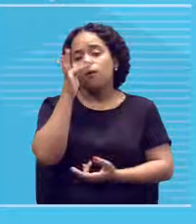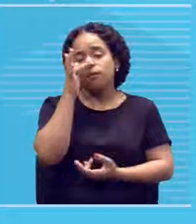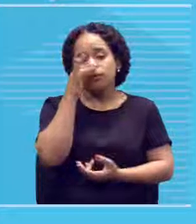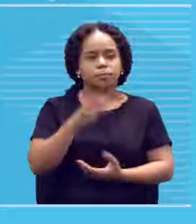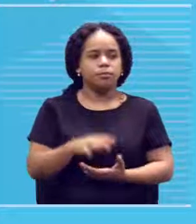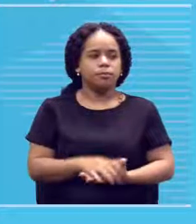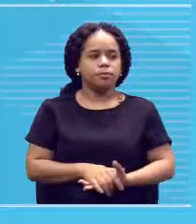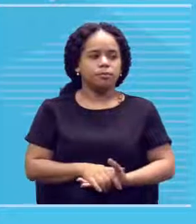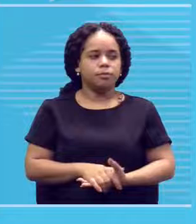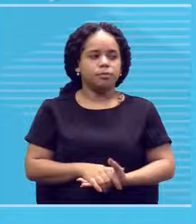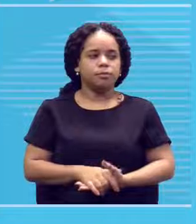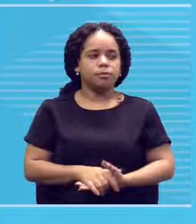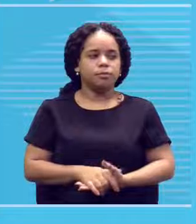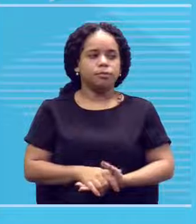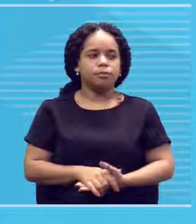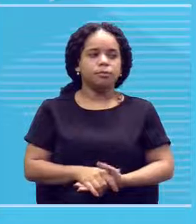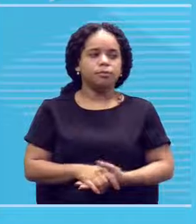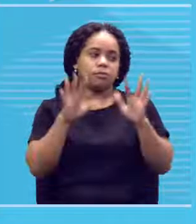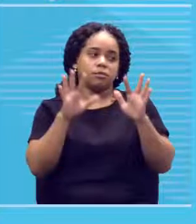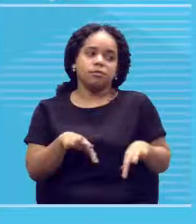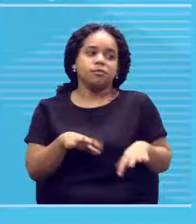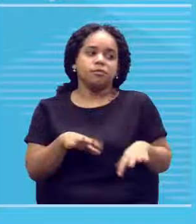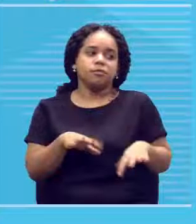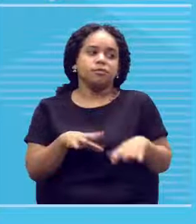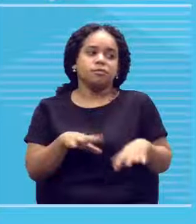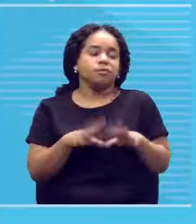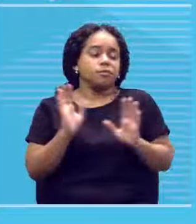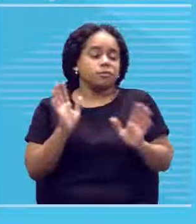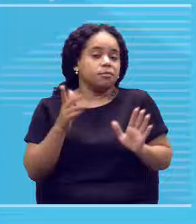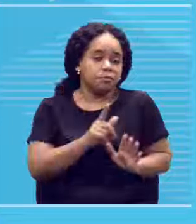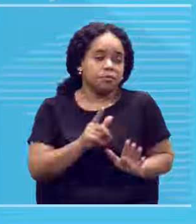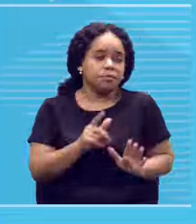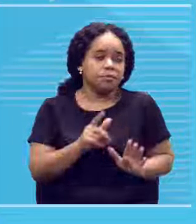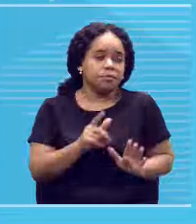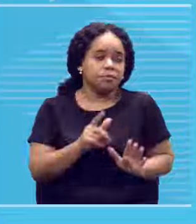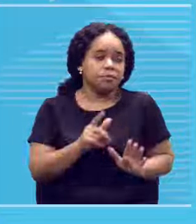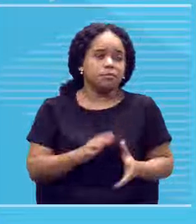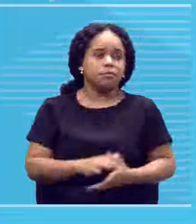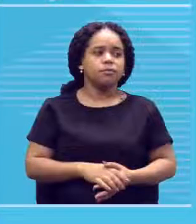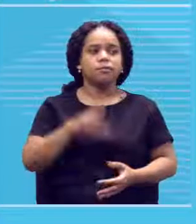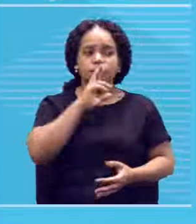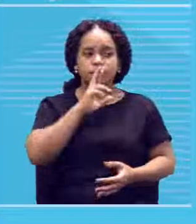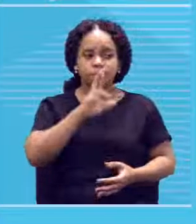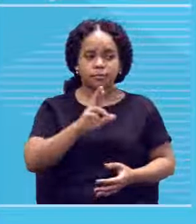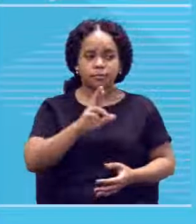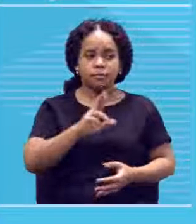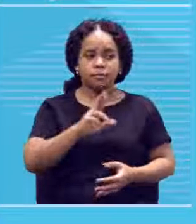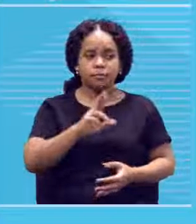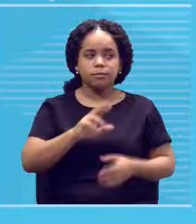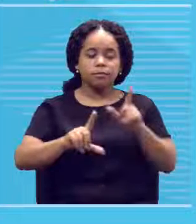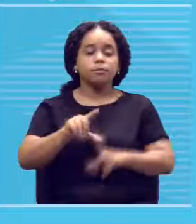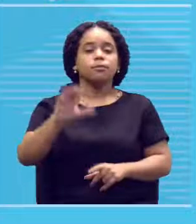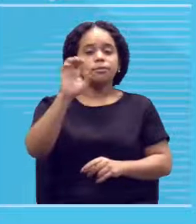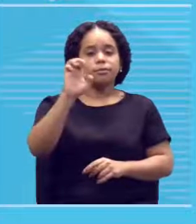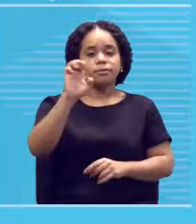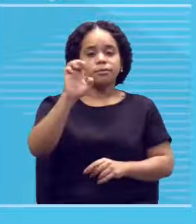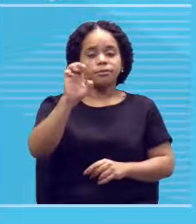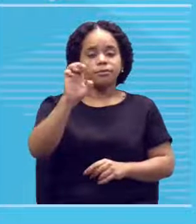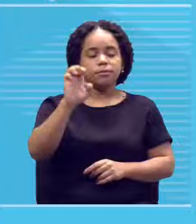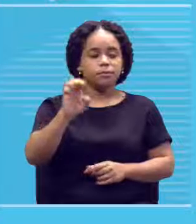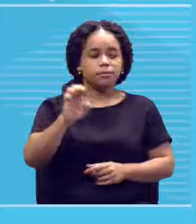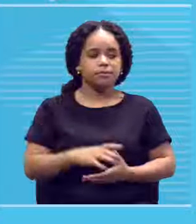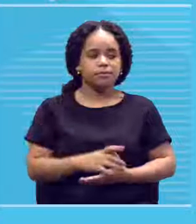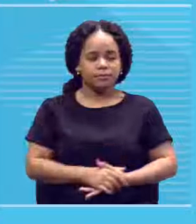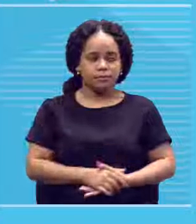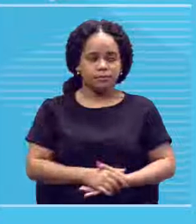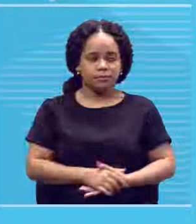professora acabou é uma flor o nome de flor acabou a resposta já tem a letra r a resposta